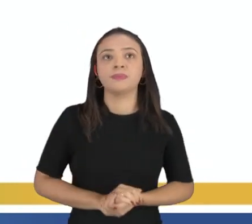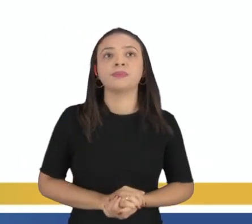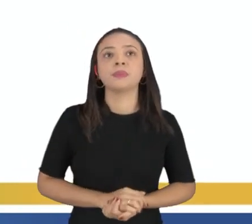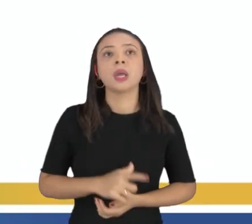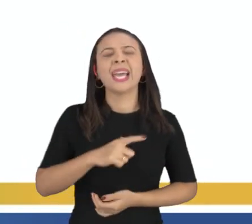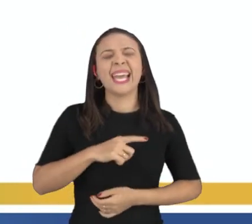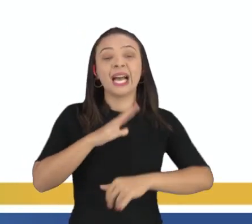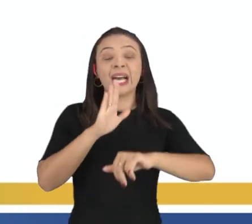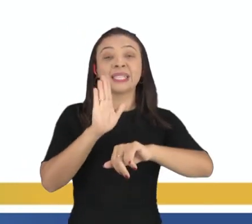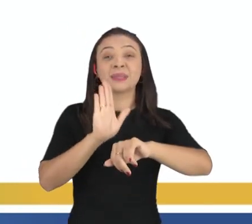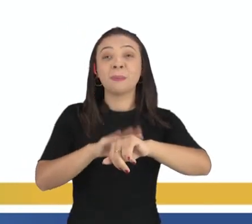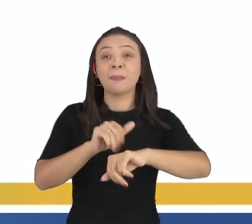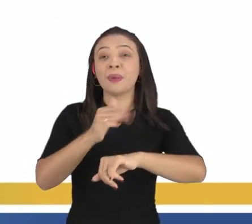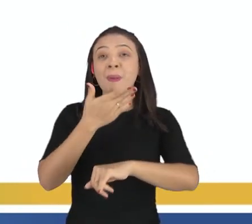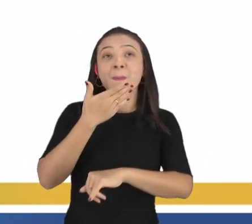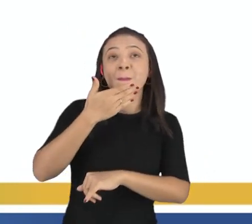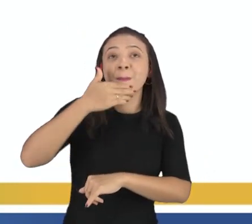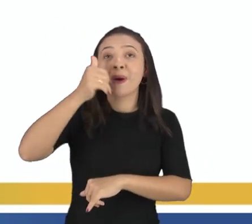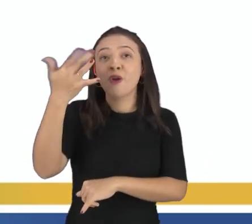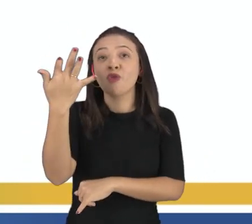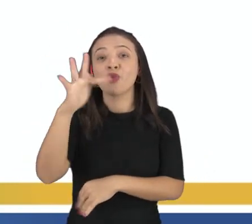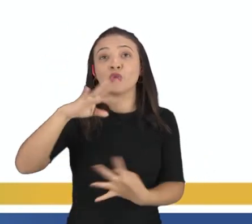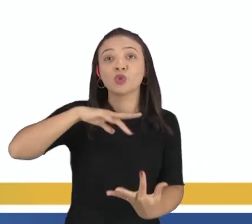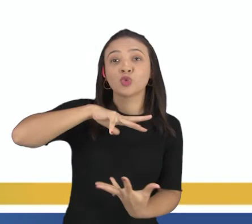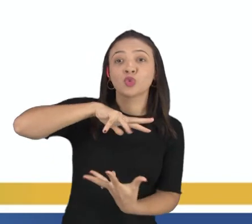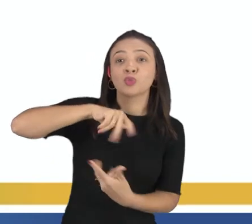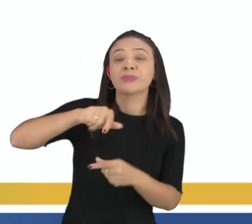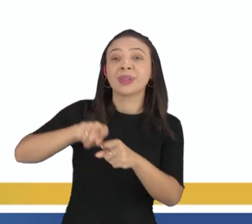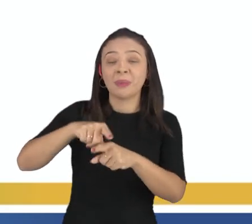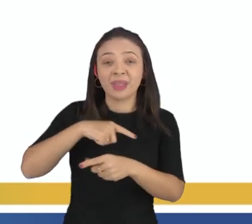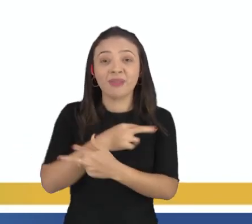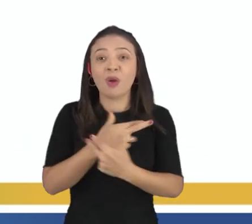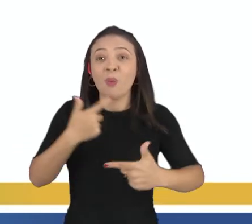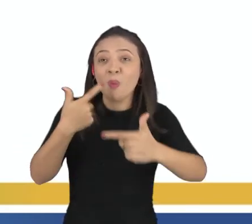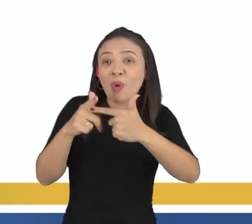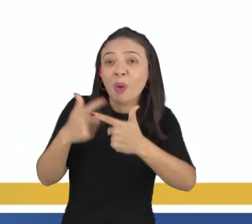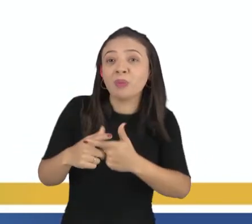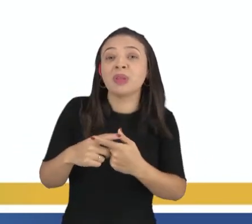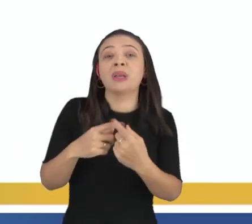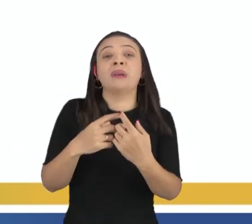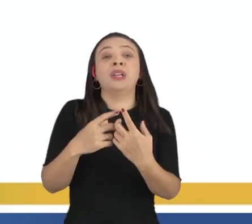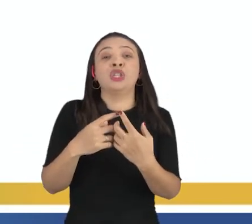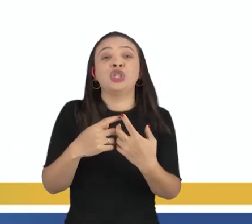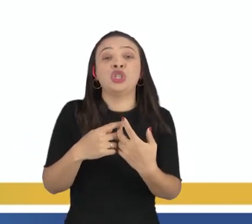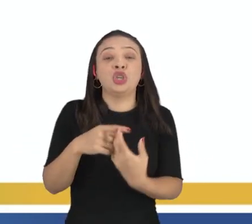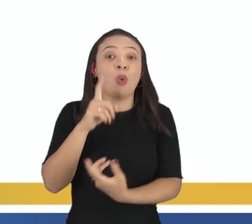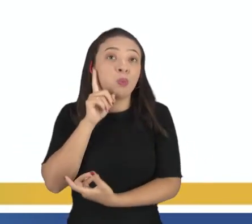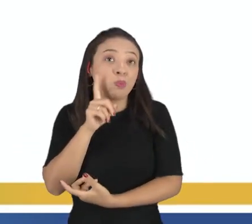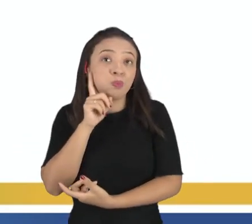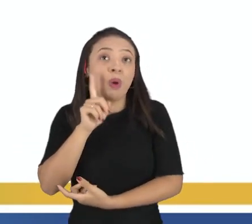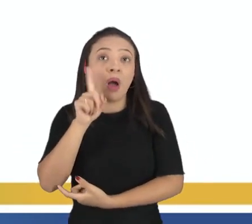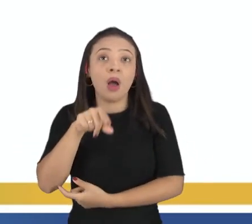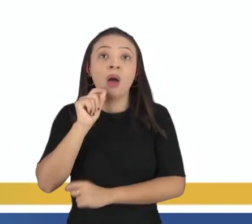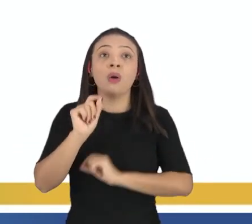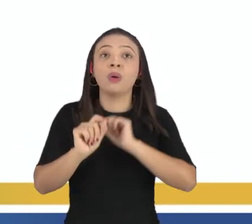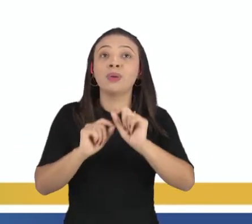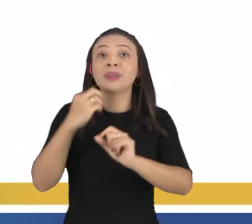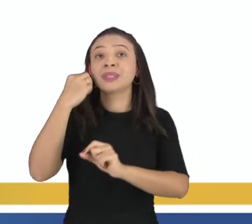melhores faculdades do mundo e ao mesmo tempo ser cenário de guerras de gangues, Nova York virou um